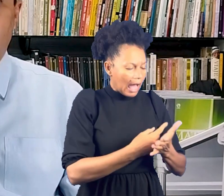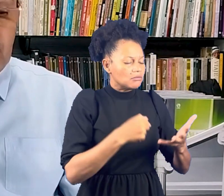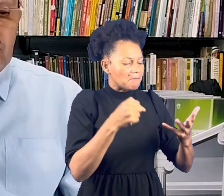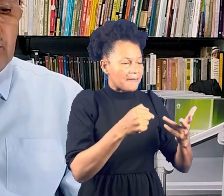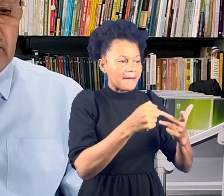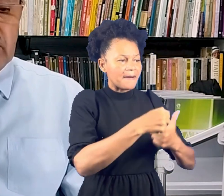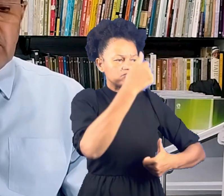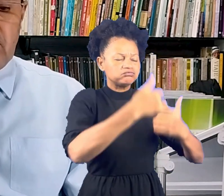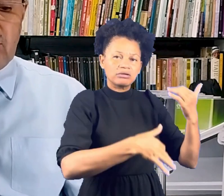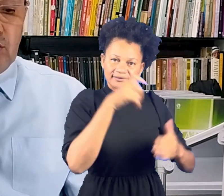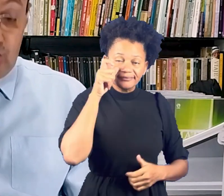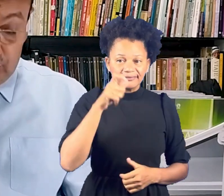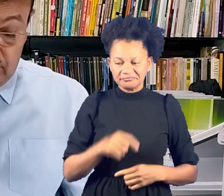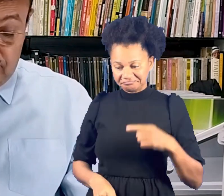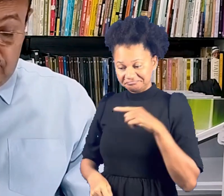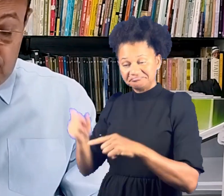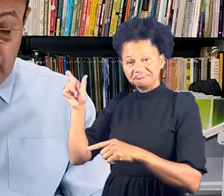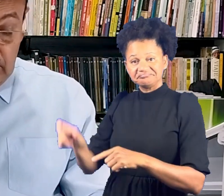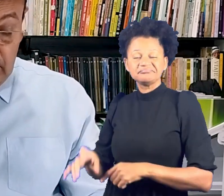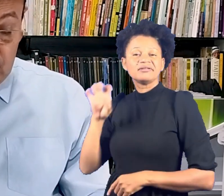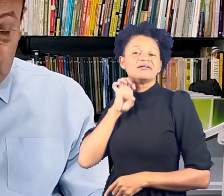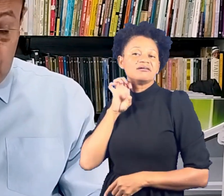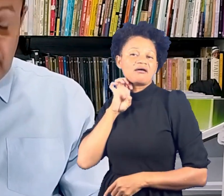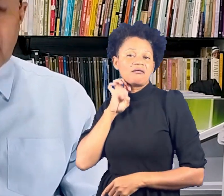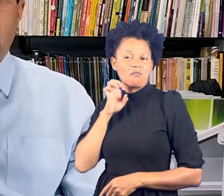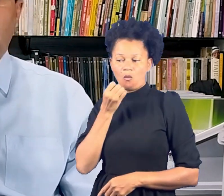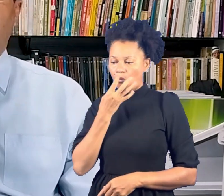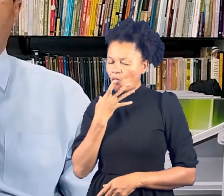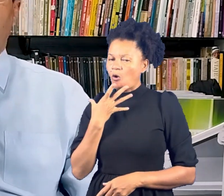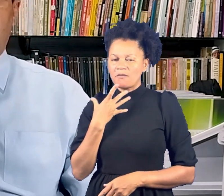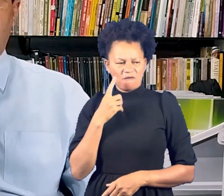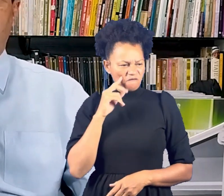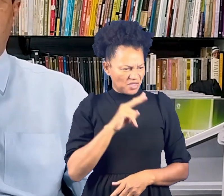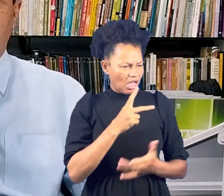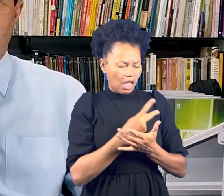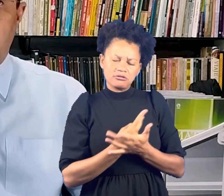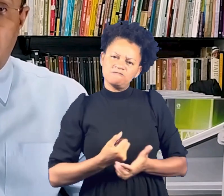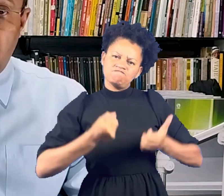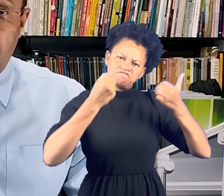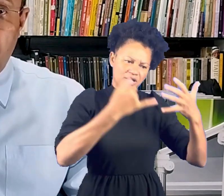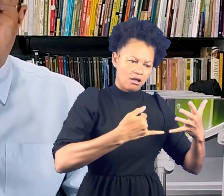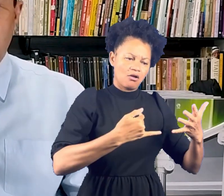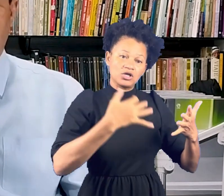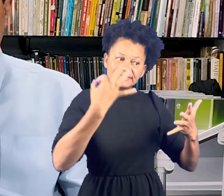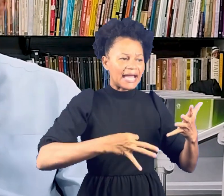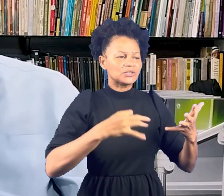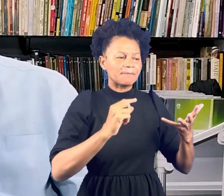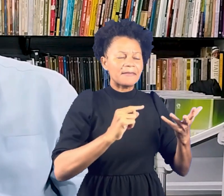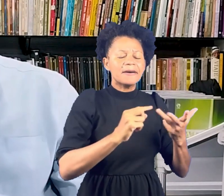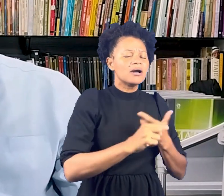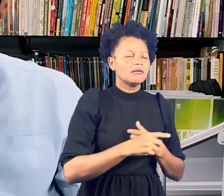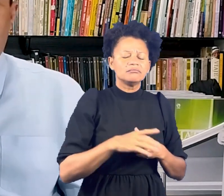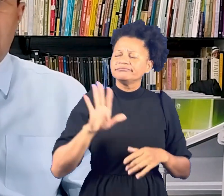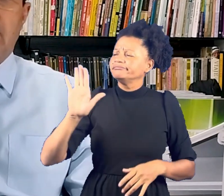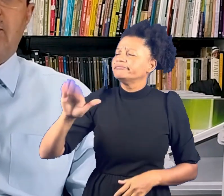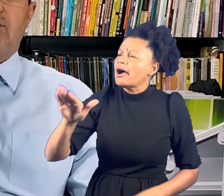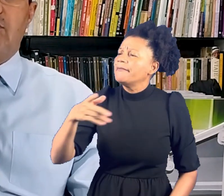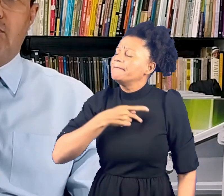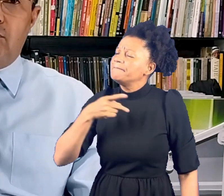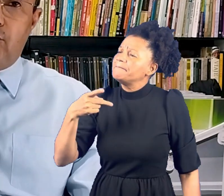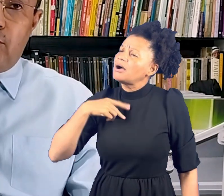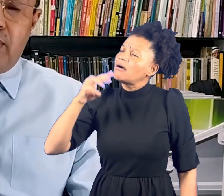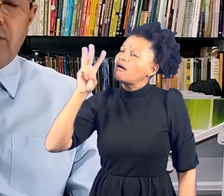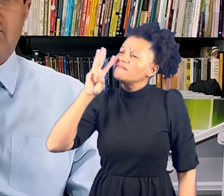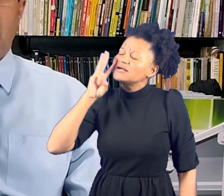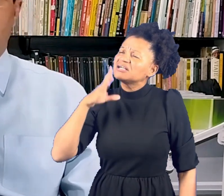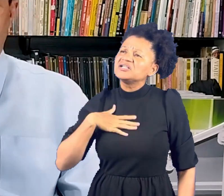isso é muito interessante. Estevão era um homem que confrontava o erro. Pastor Walter, e aqueles que